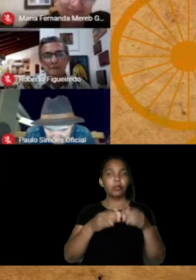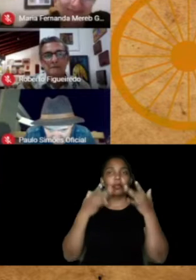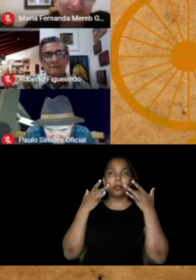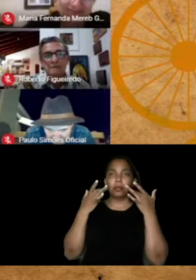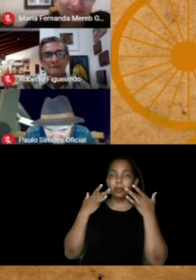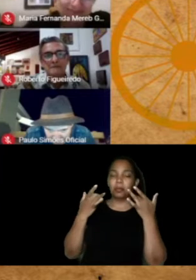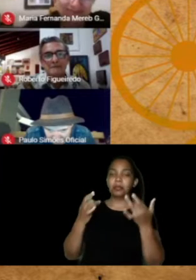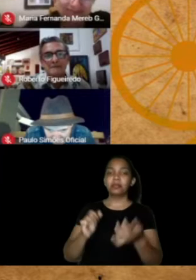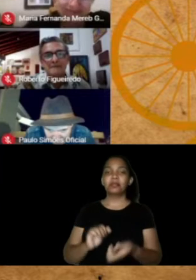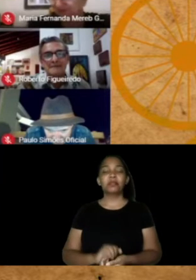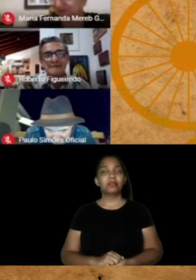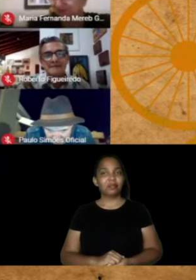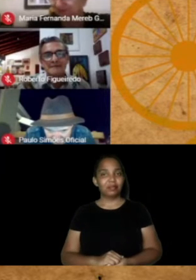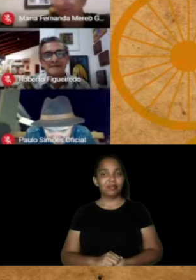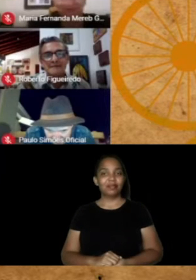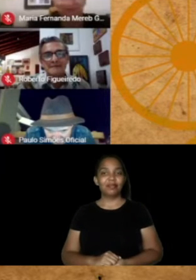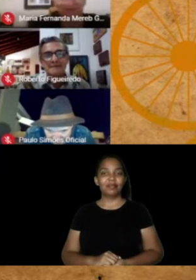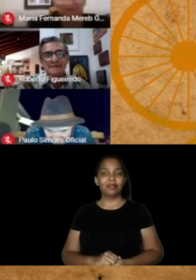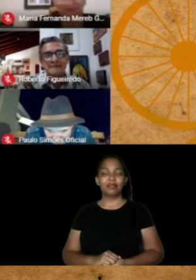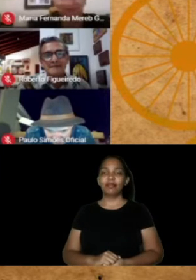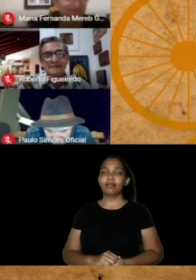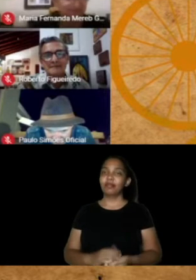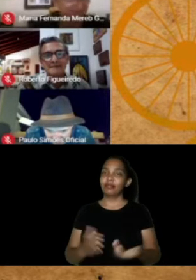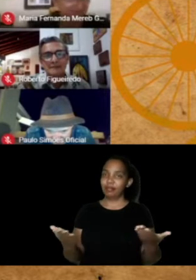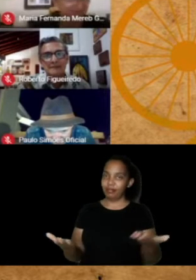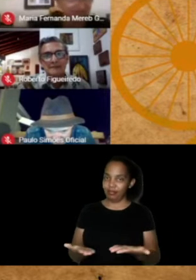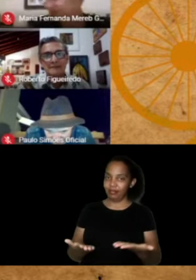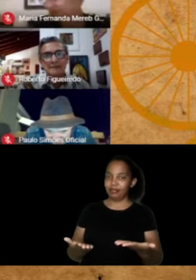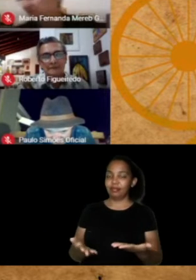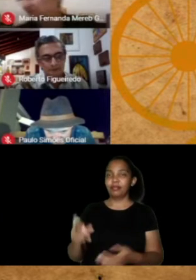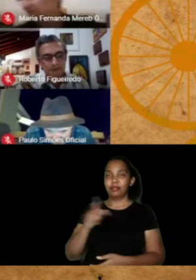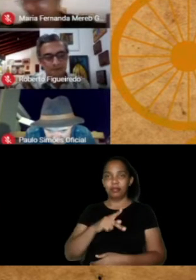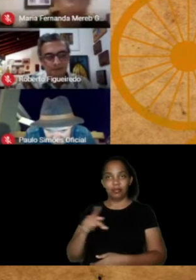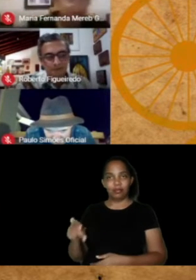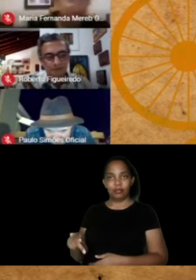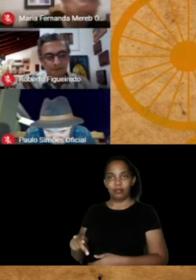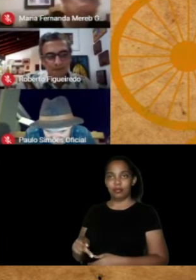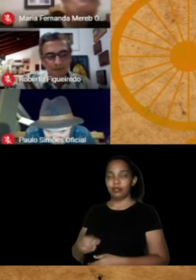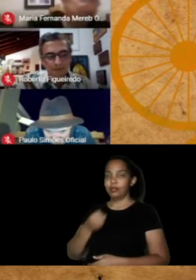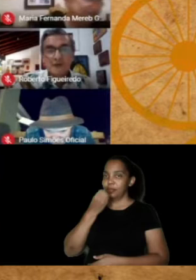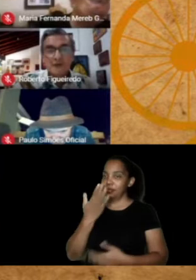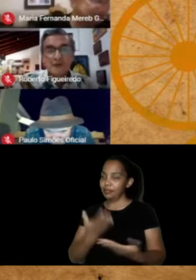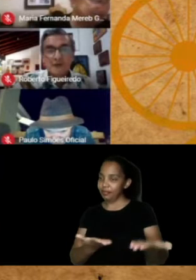Senta que o Leão é Manso. Com a palavra, o professor Roberto. Seja muito bem-vindo, professor.